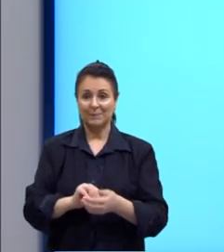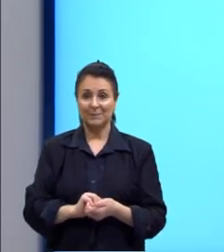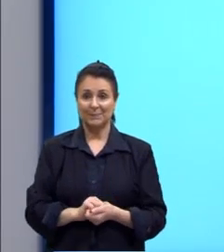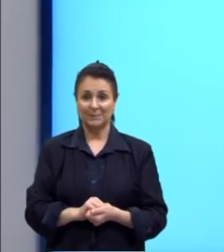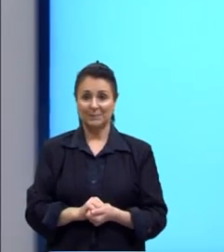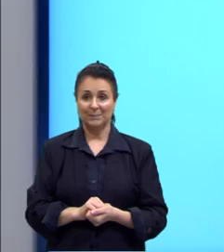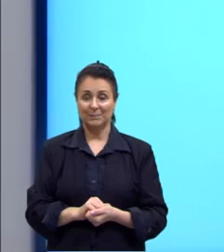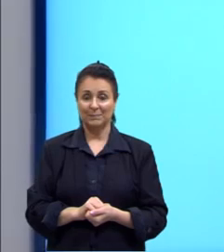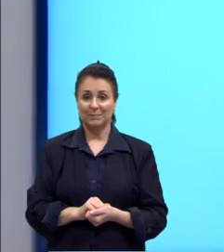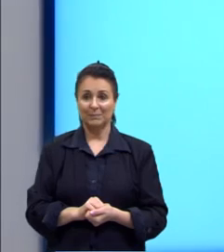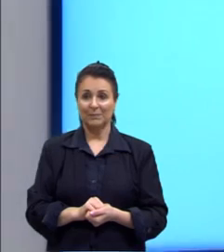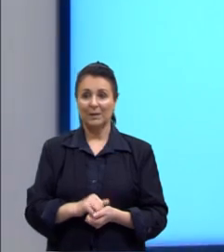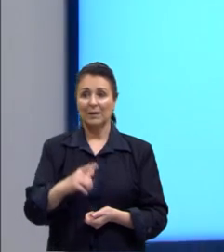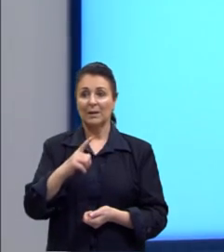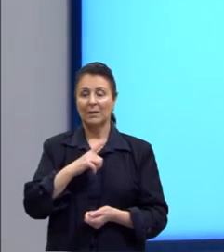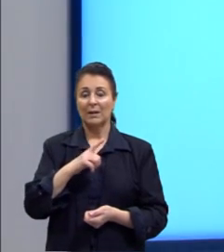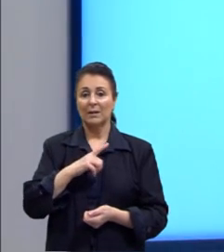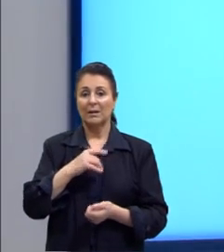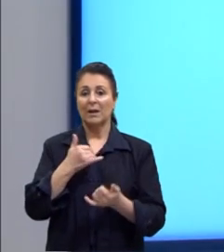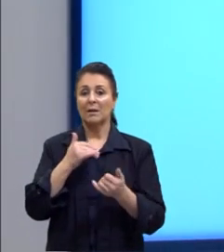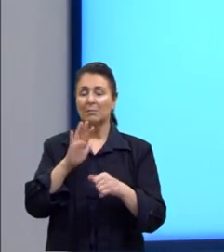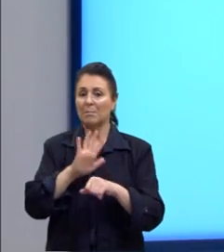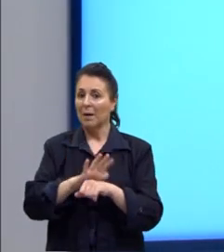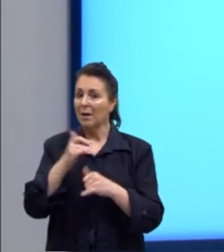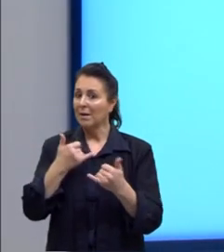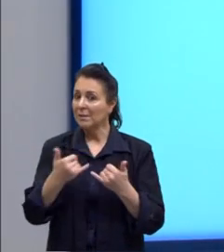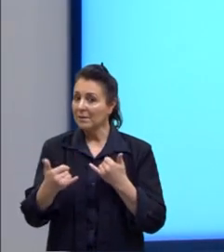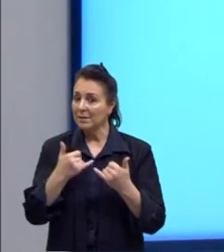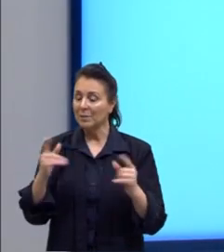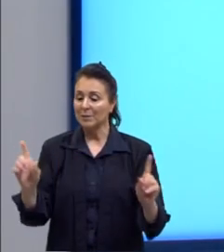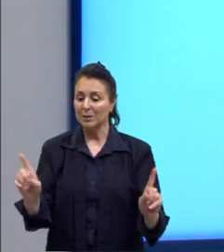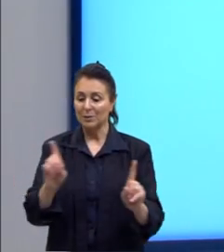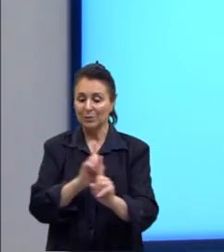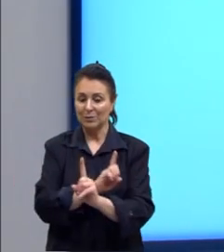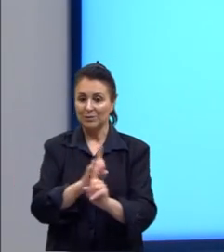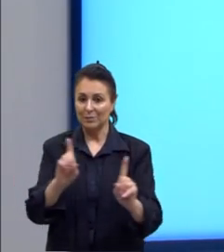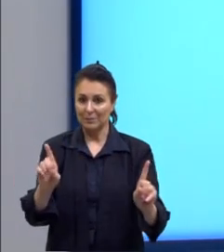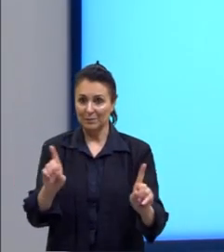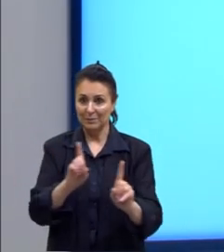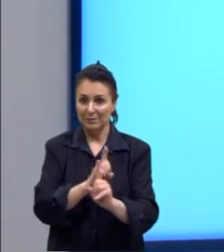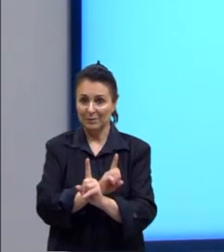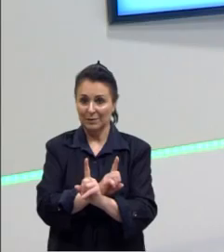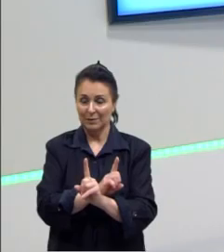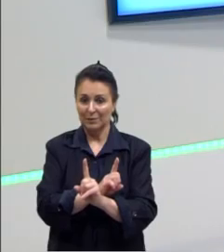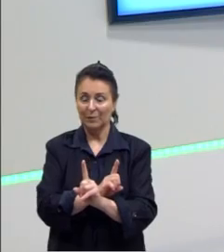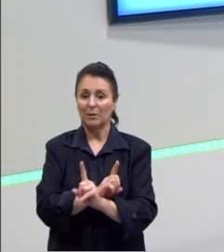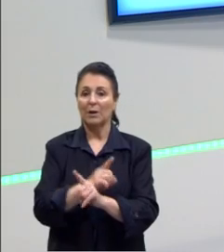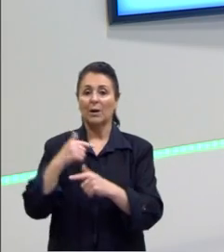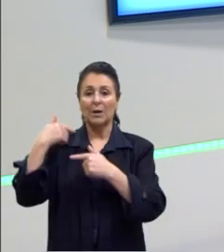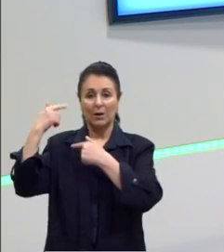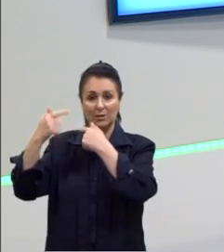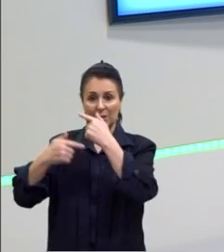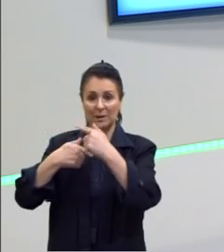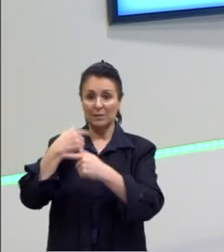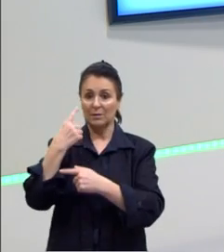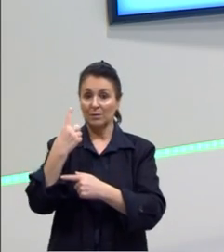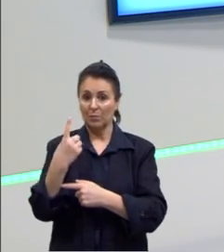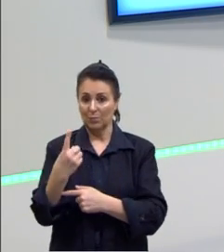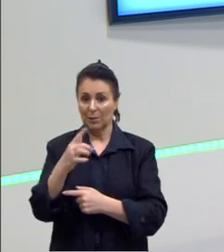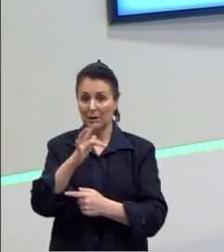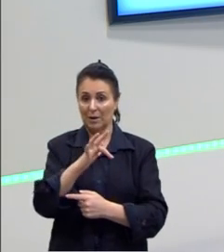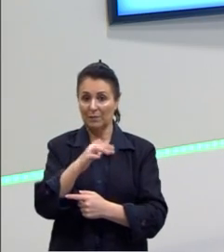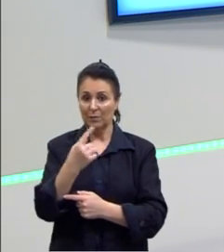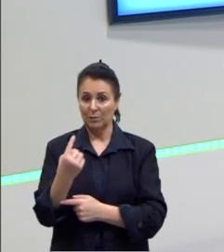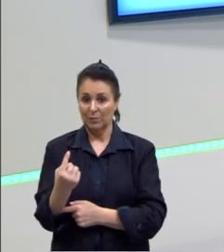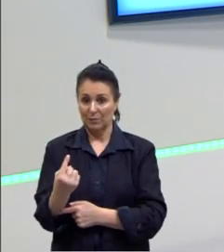e aqui então temos mais exemplos né desses cruzamentos nós podemos ver então que a geração 1 F1